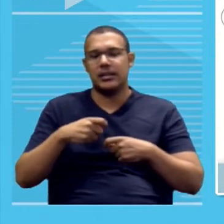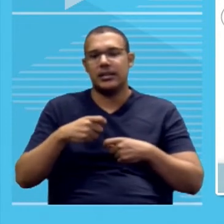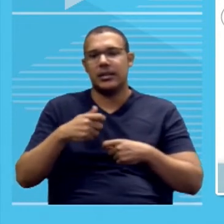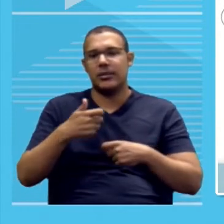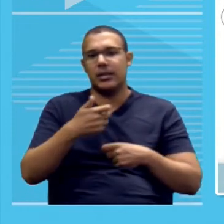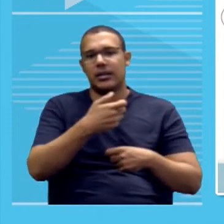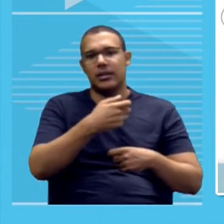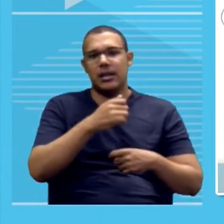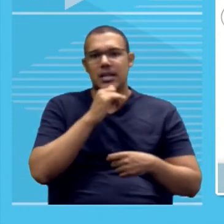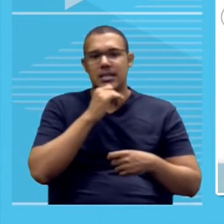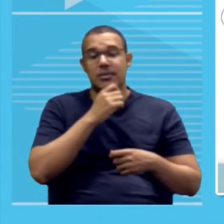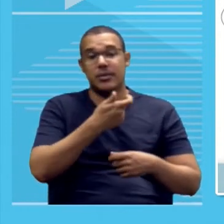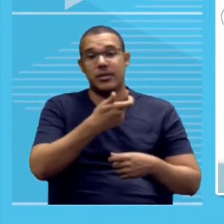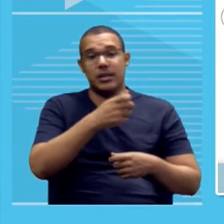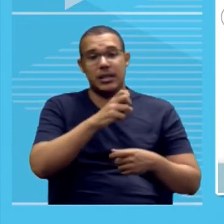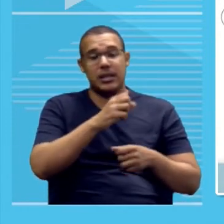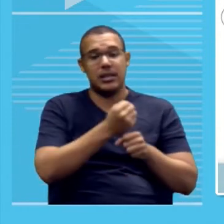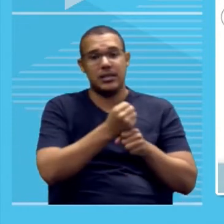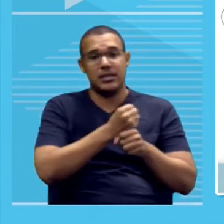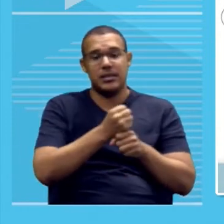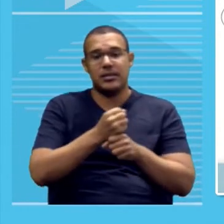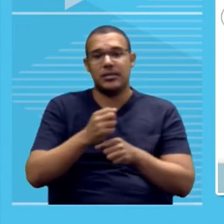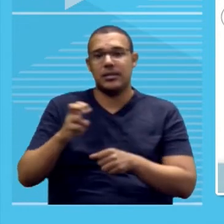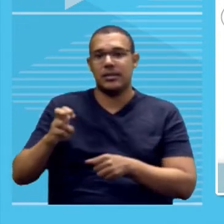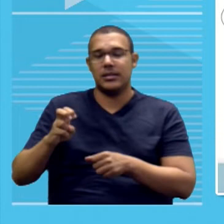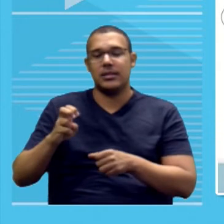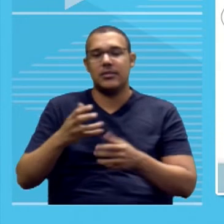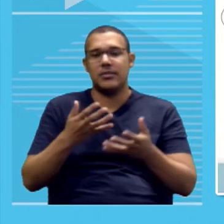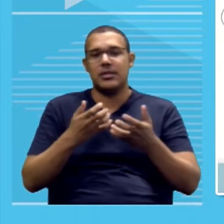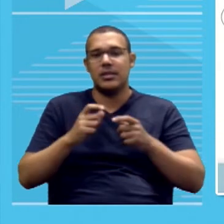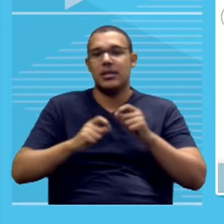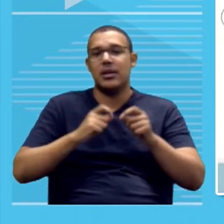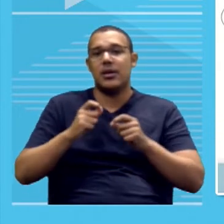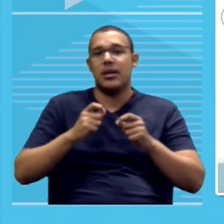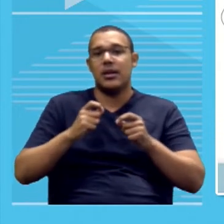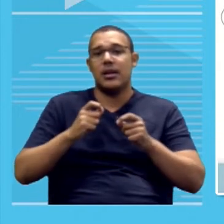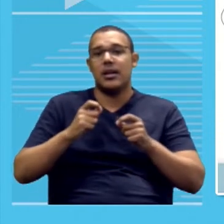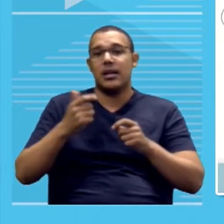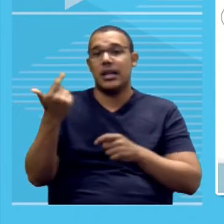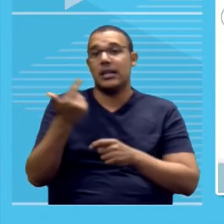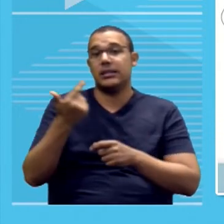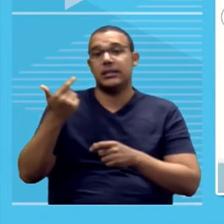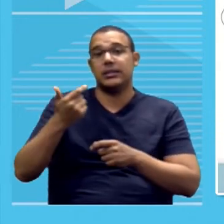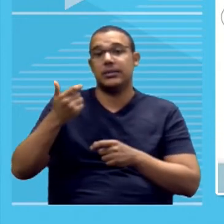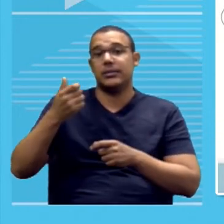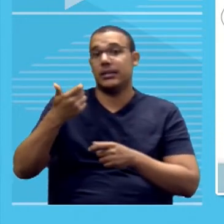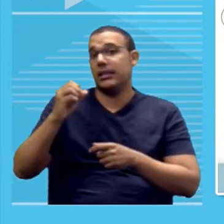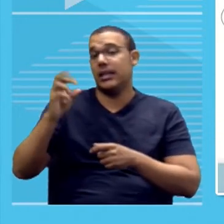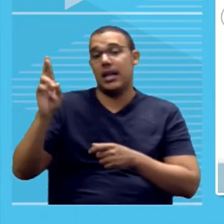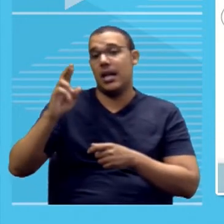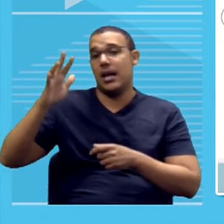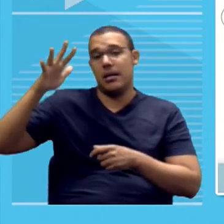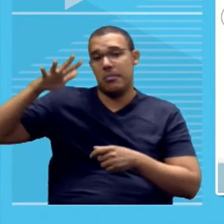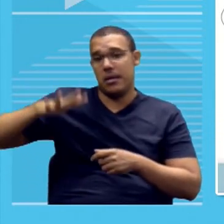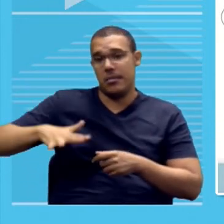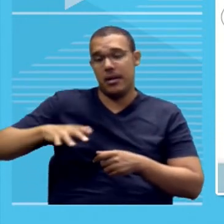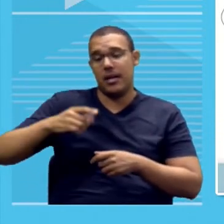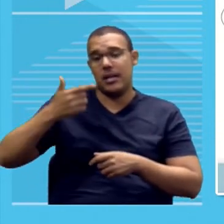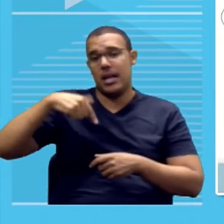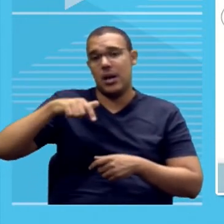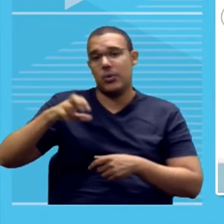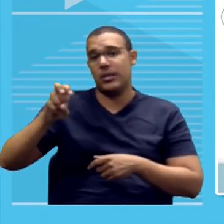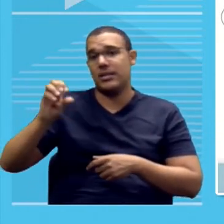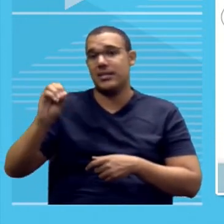anos e outra que dura 5 anos. Você quer saber que a lâmpada fluorescente custa R$10 e a lâmpada de LED custa 50. Então, é